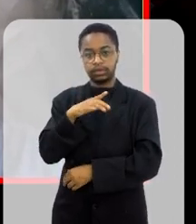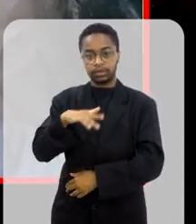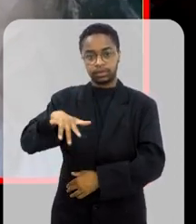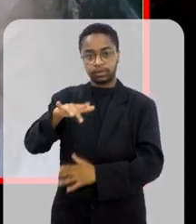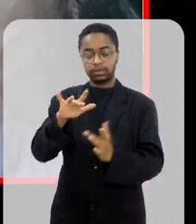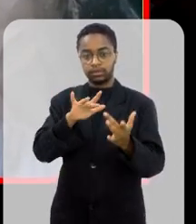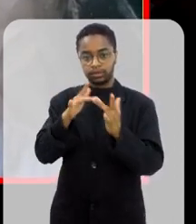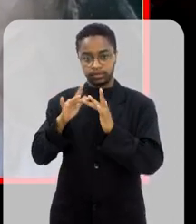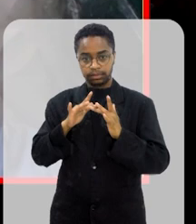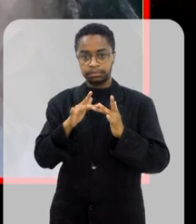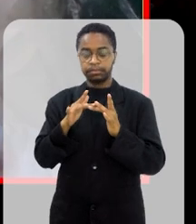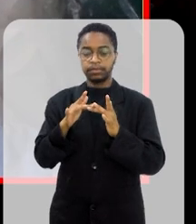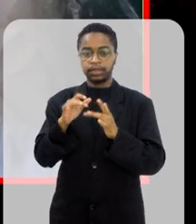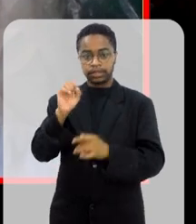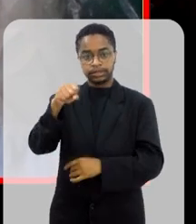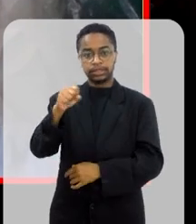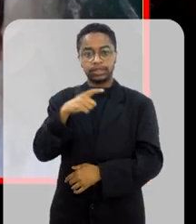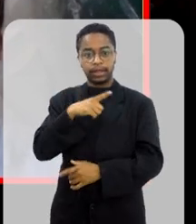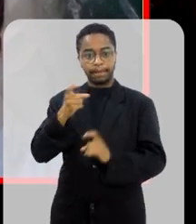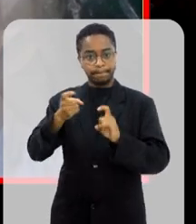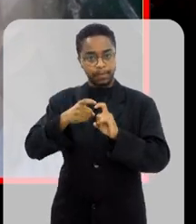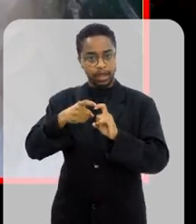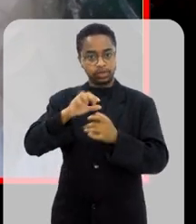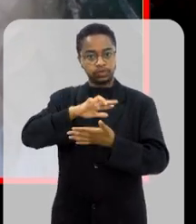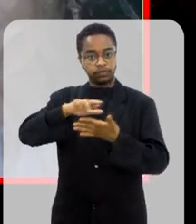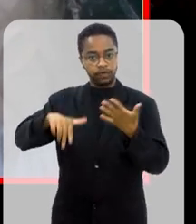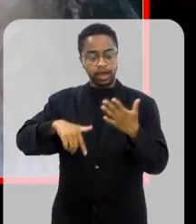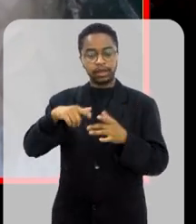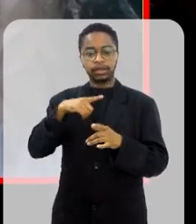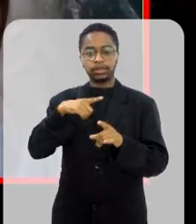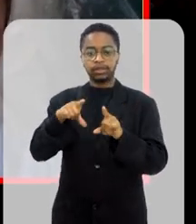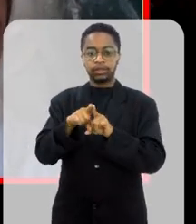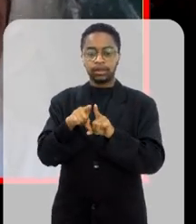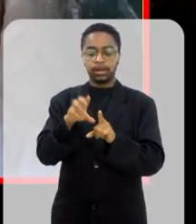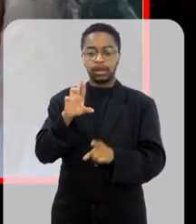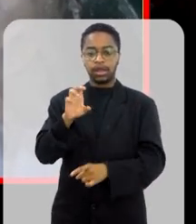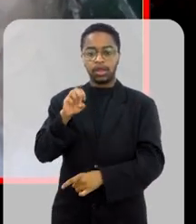sim essa rede, né, de médicos, tenho